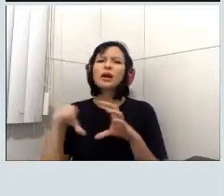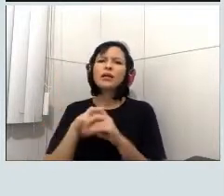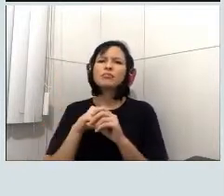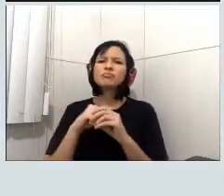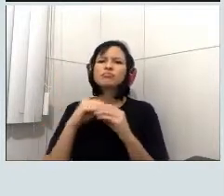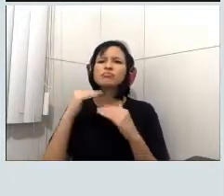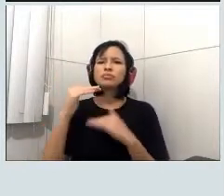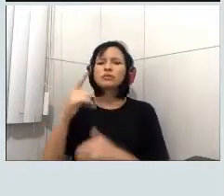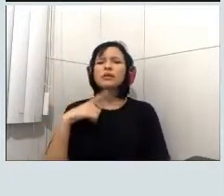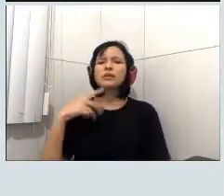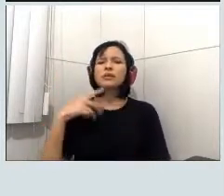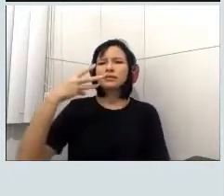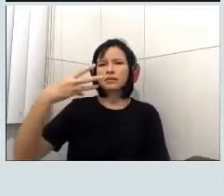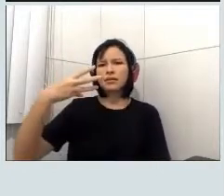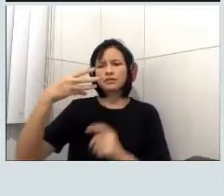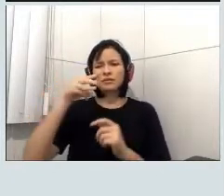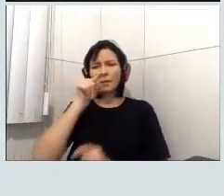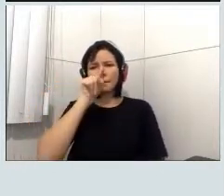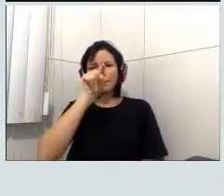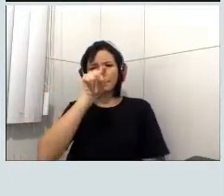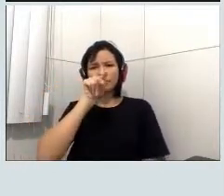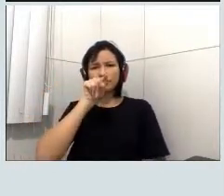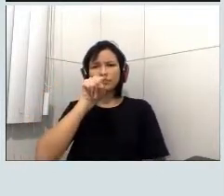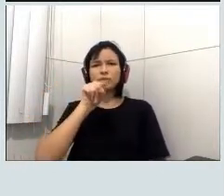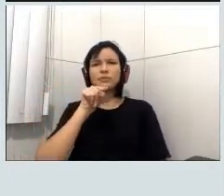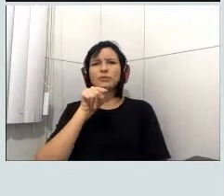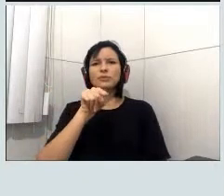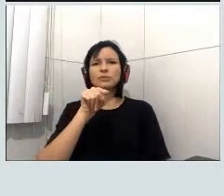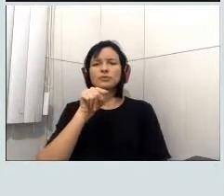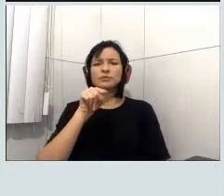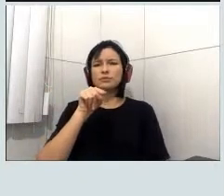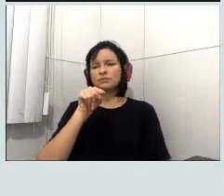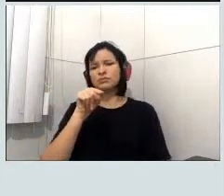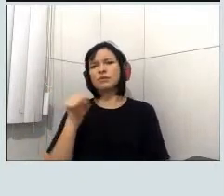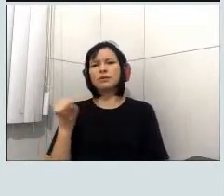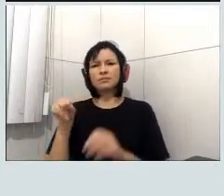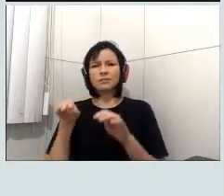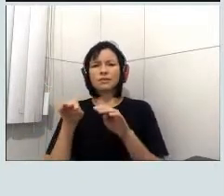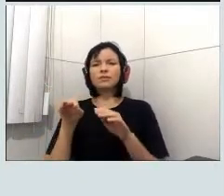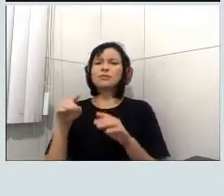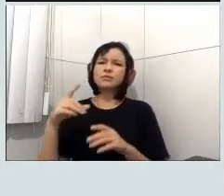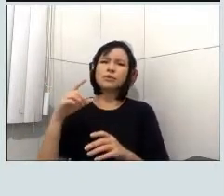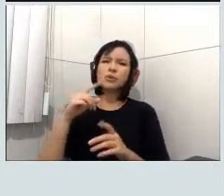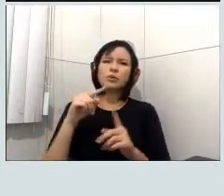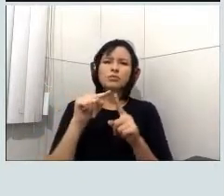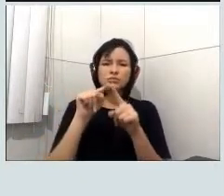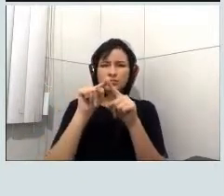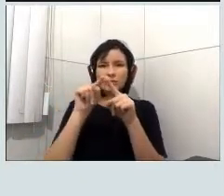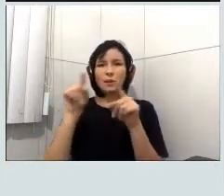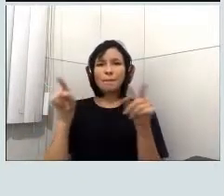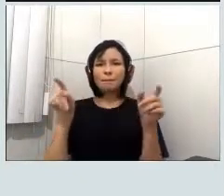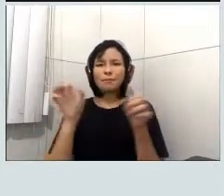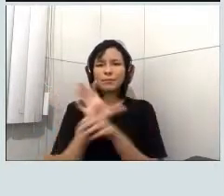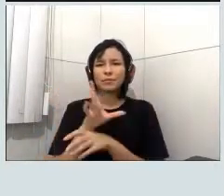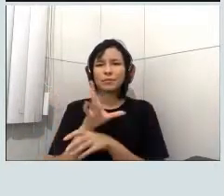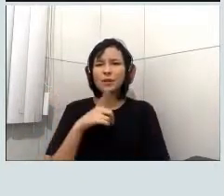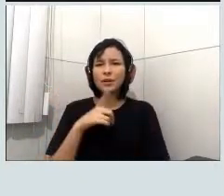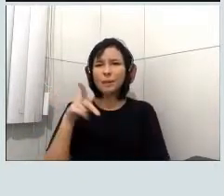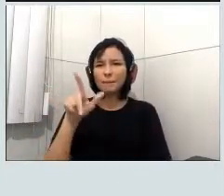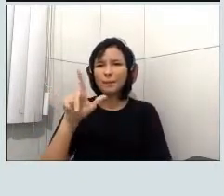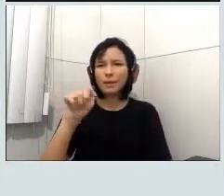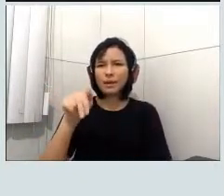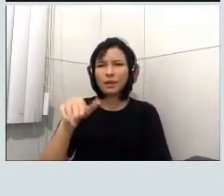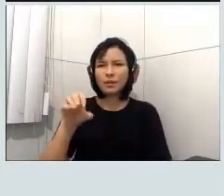pontos distintos e não colineares, determina-se um plano. Bom, nós temos